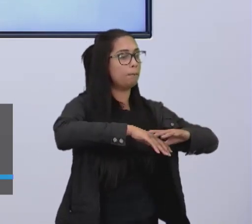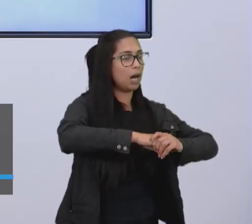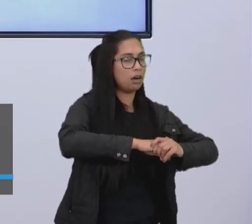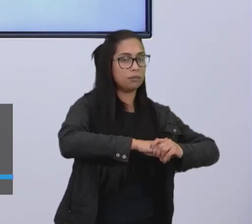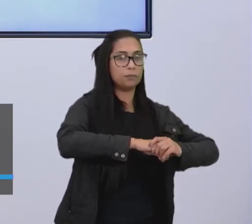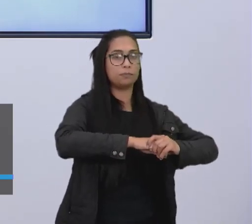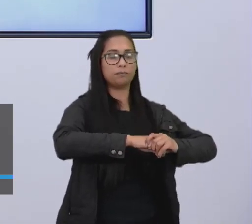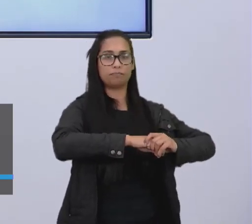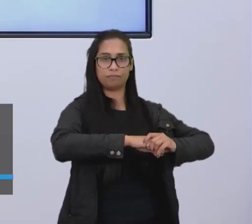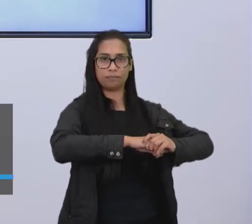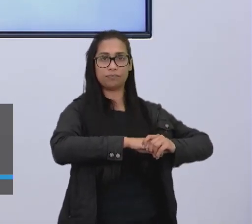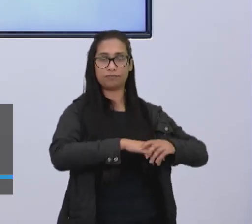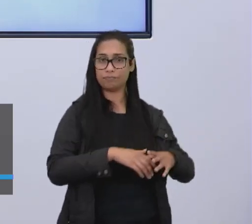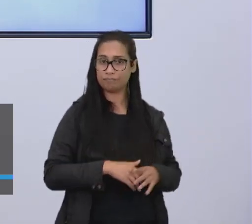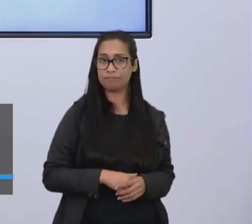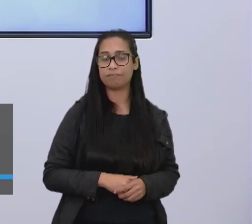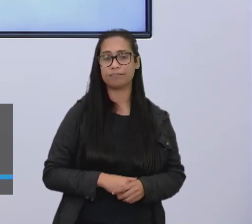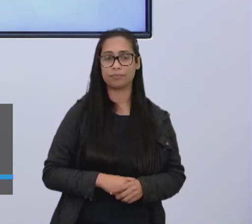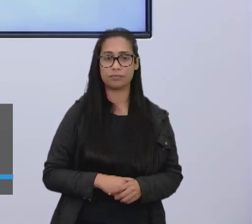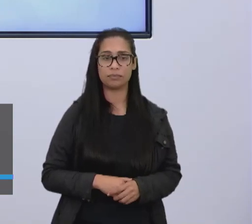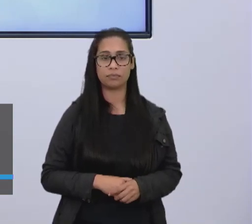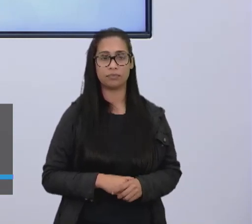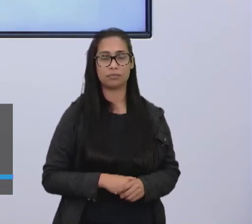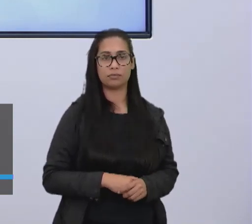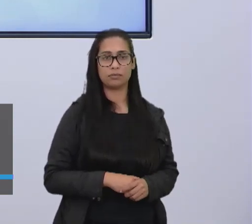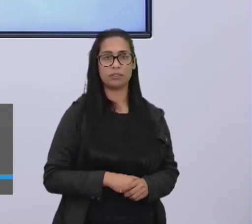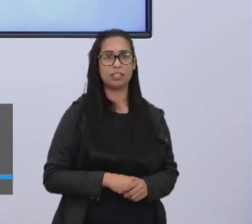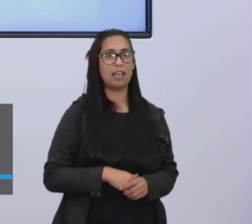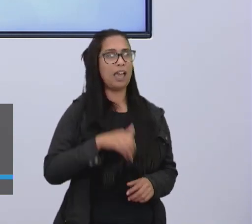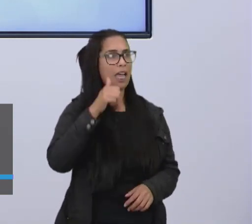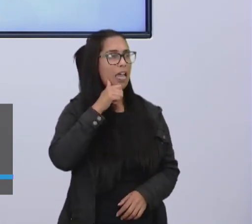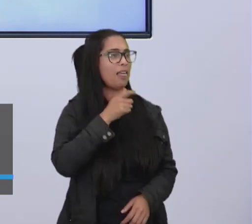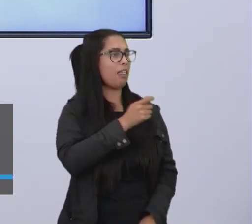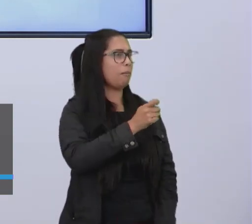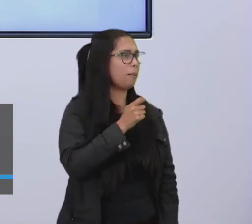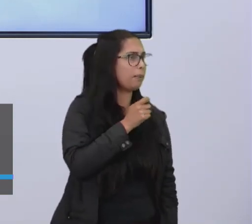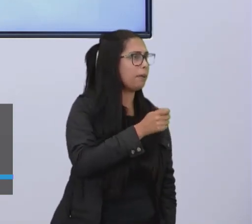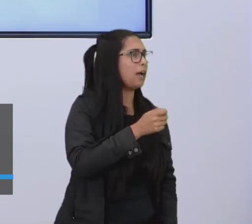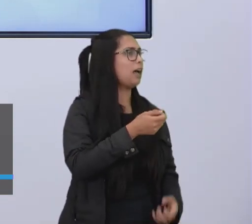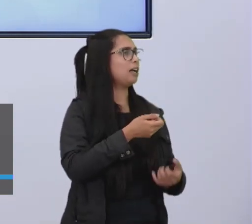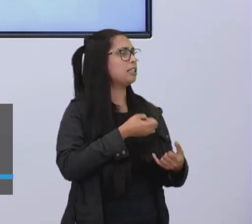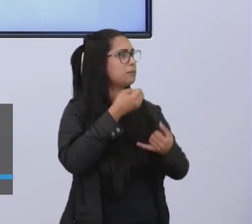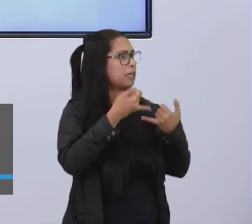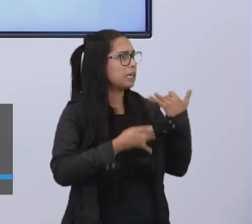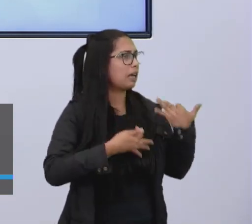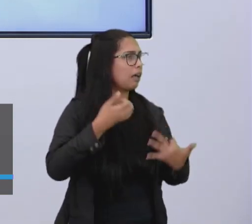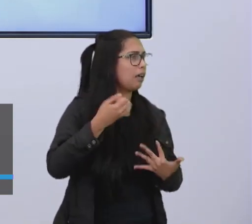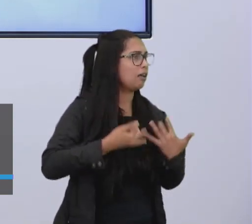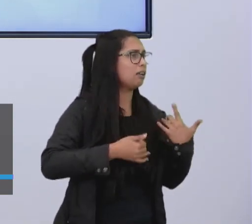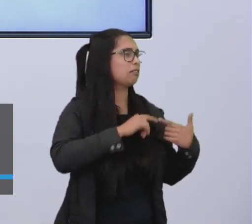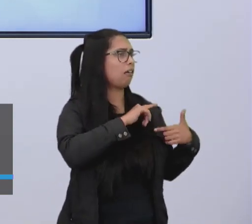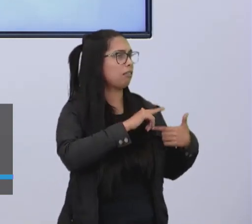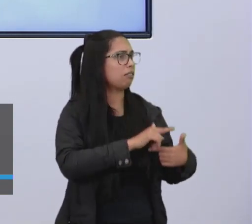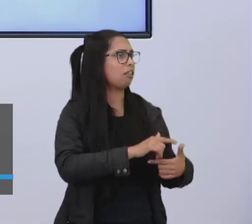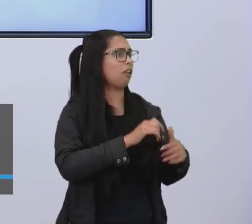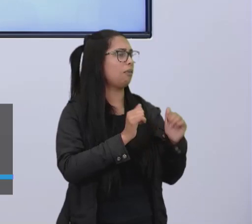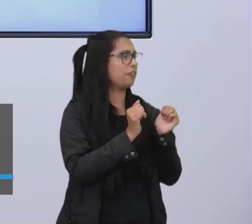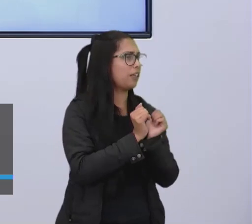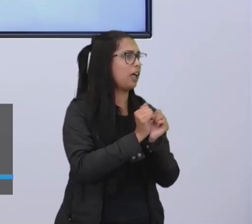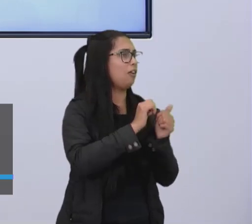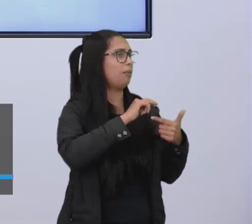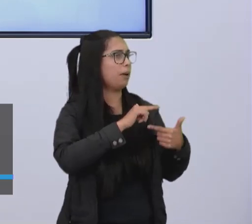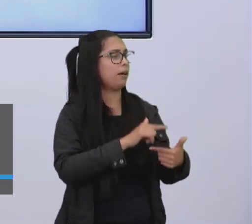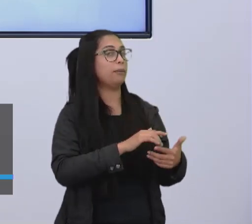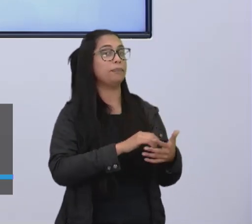foi pegar na mão dela, tipo, sabe, ela tava contando uma questão triste, aí a pessoa foi pegar na mão dela de, tipo, sabe, se compadecendo